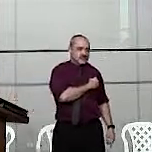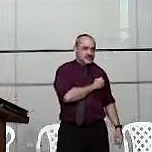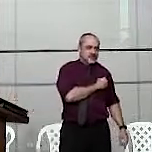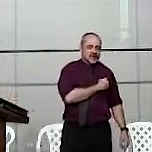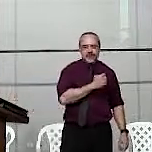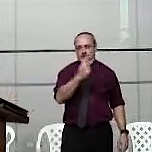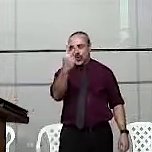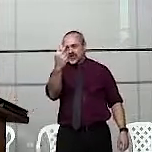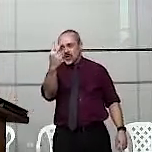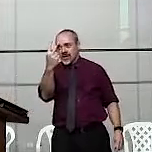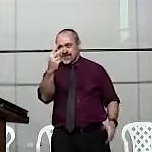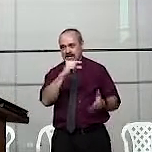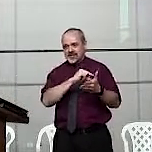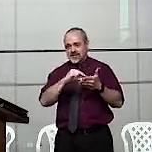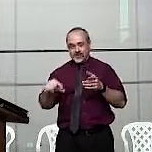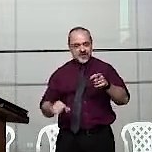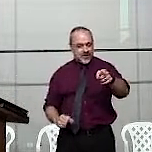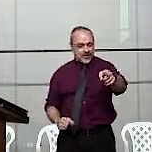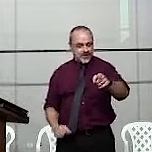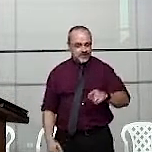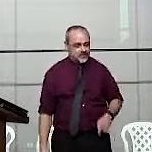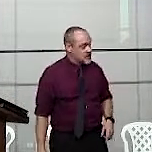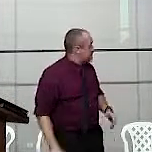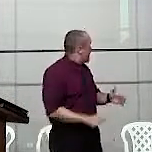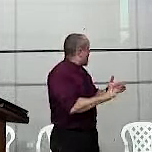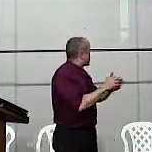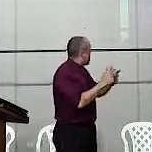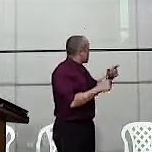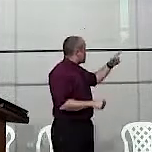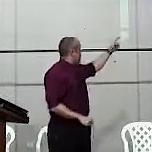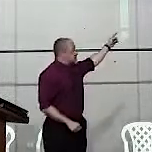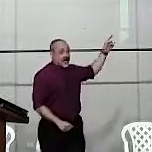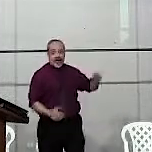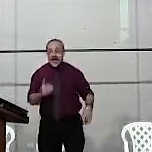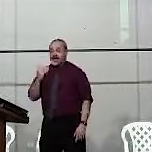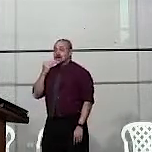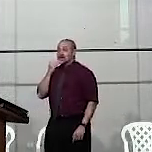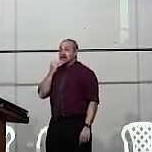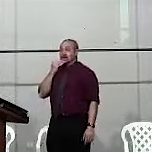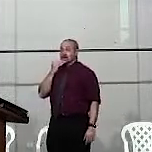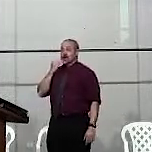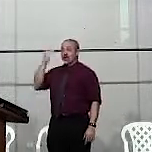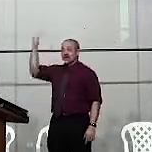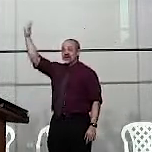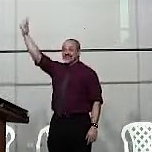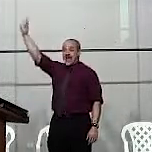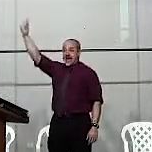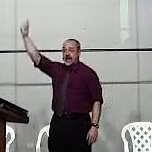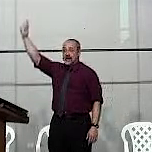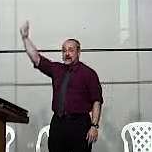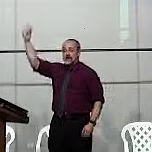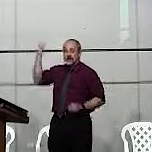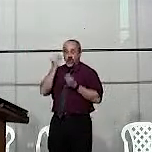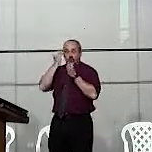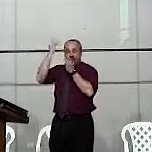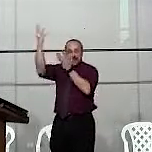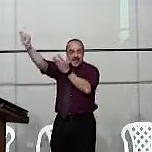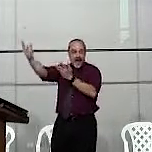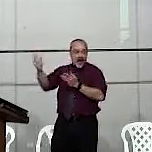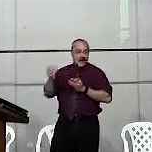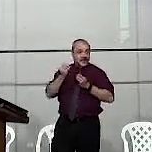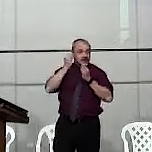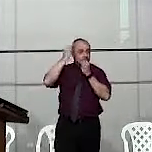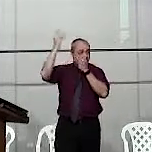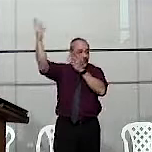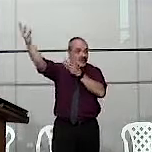Salvo. Duas coisas desse versículo. A primeira coisa é confessar.